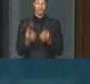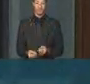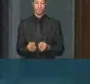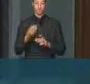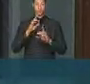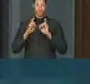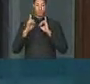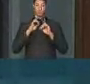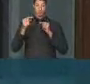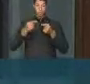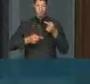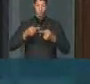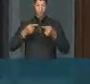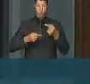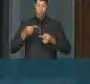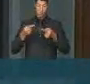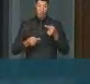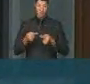ao debate político